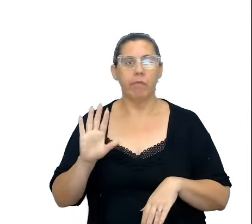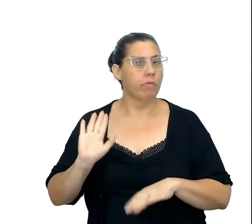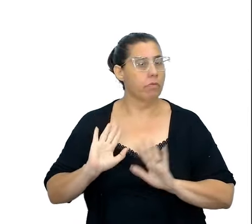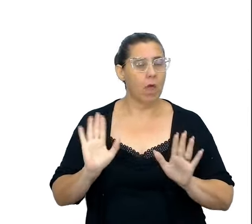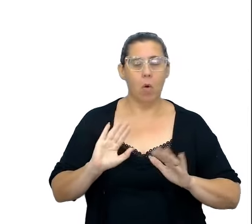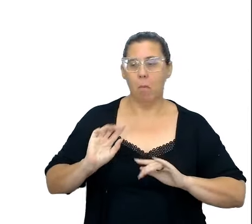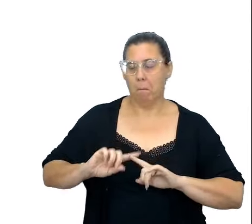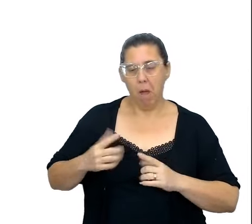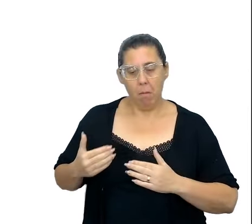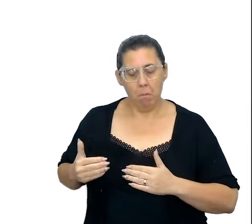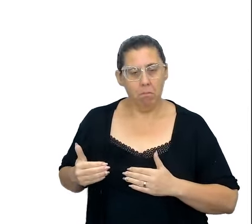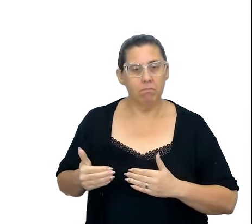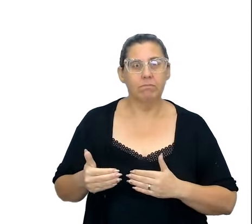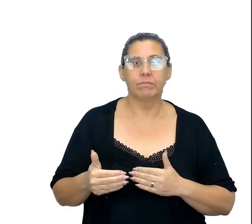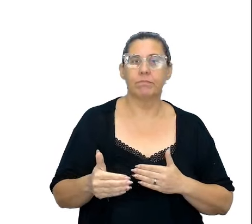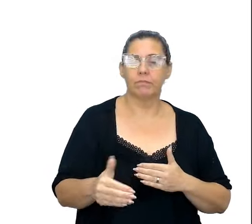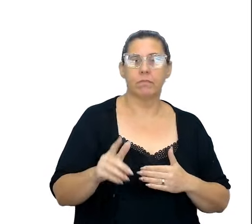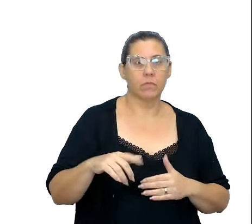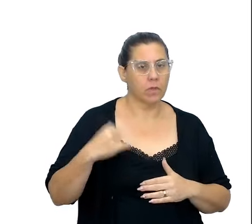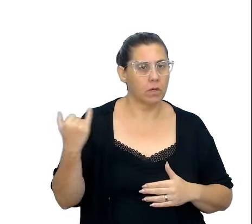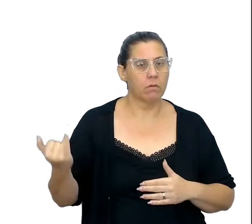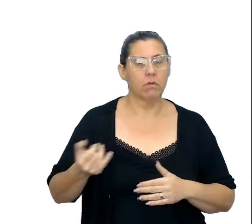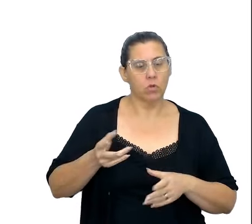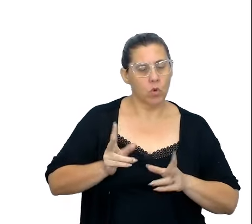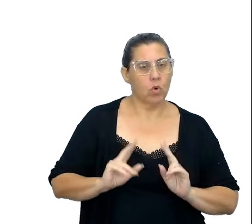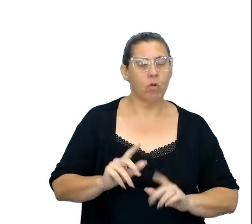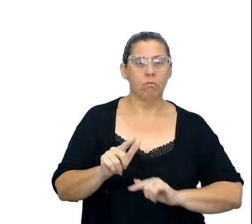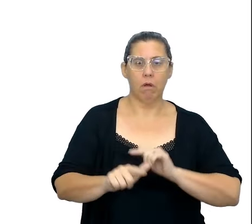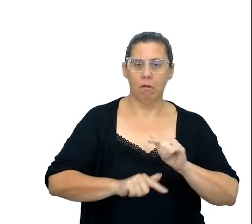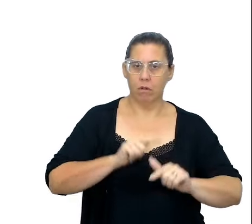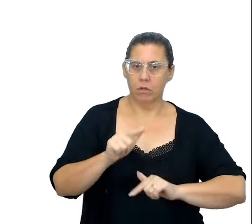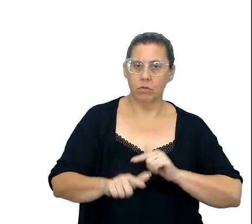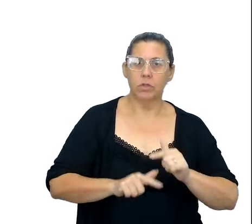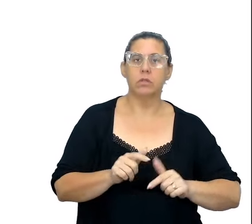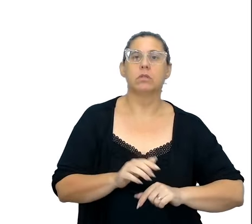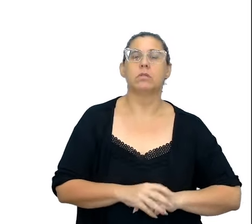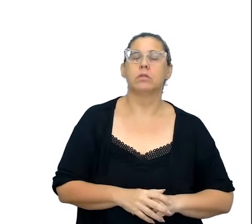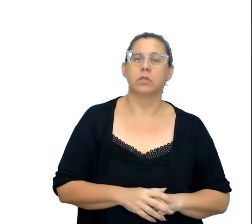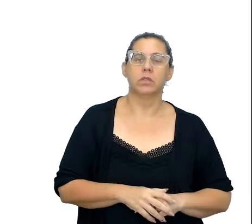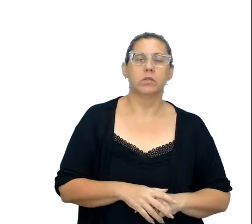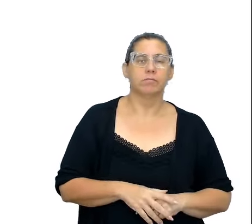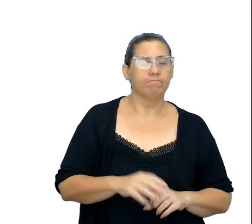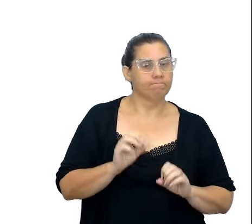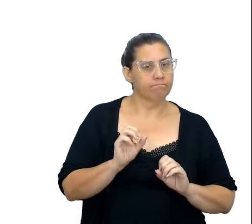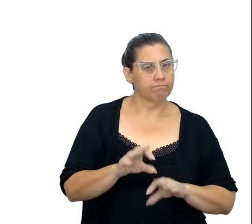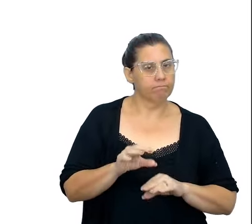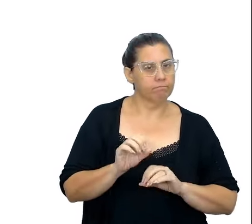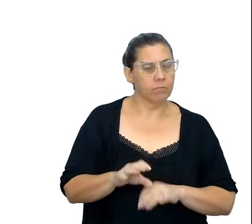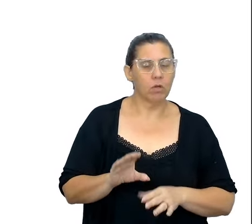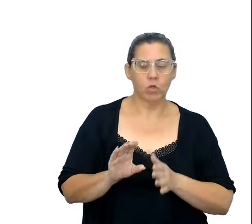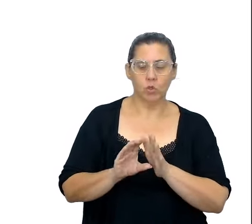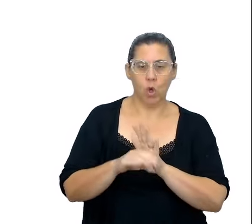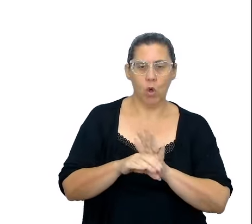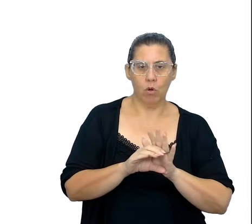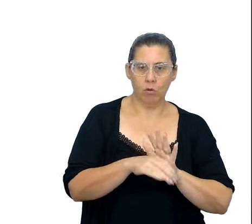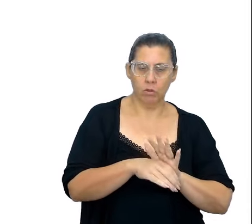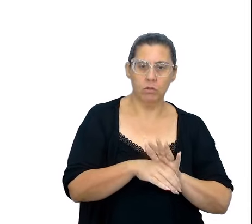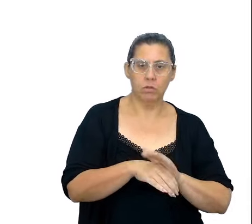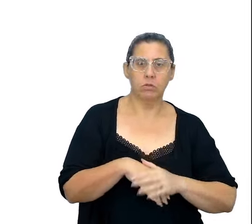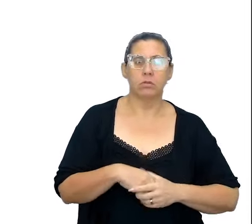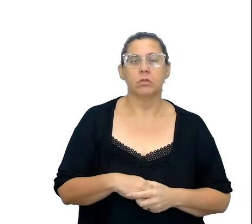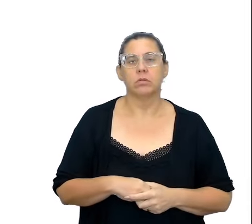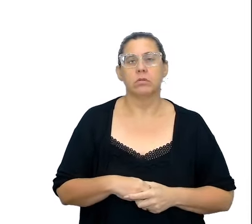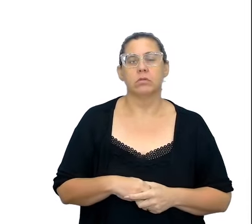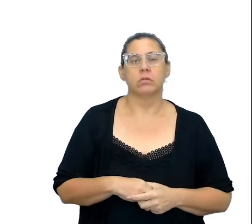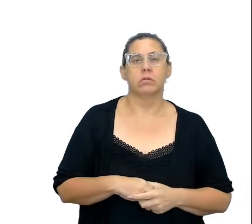dessa educação básica, é necessário que a gente continue trabalhando, que a gente continue reforçando, né, esses conceitos. O letramento e